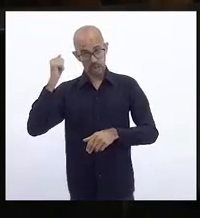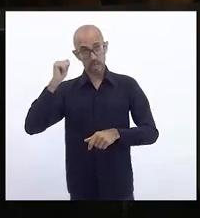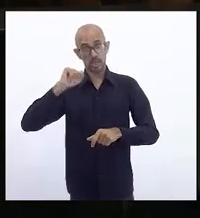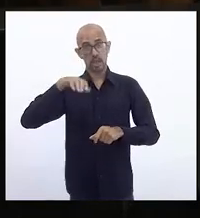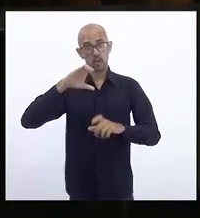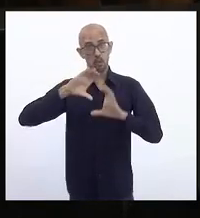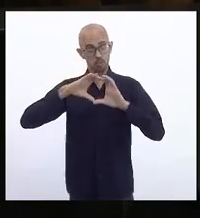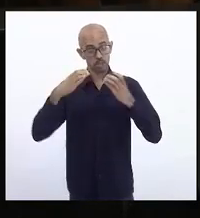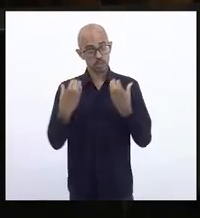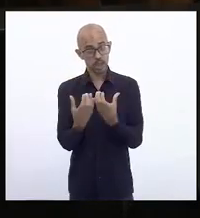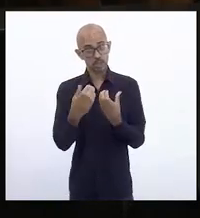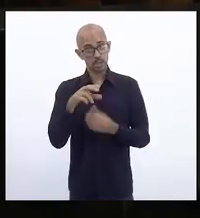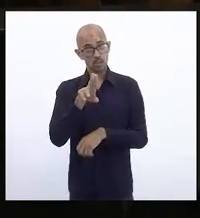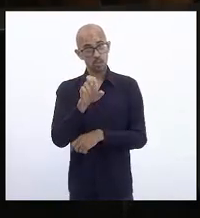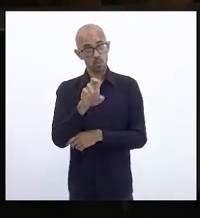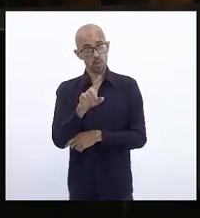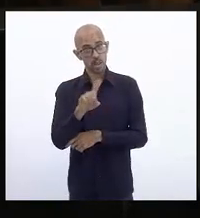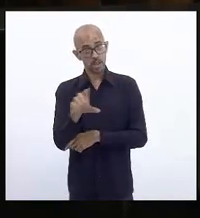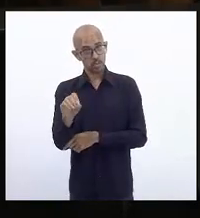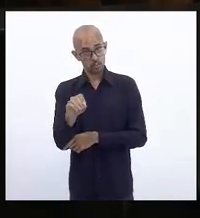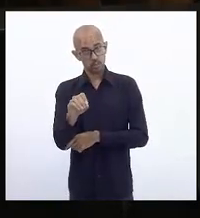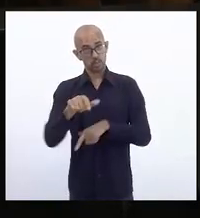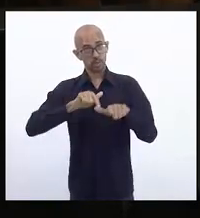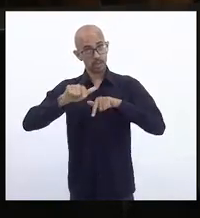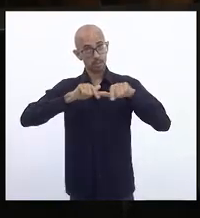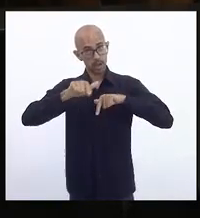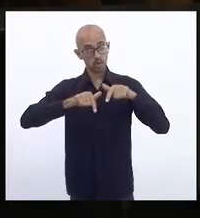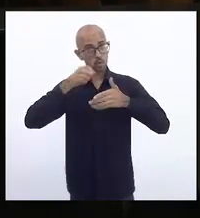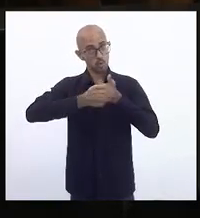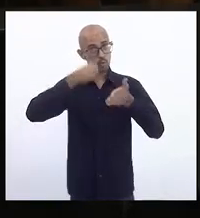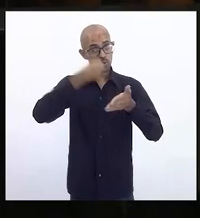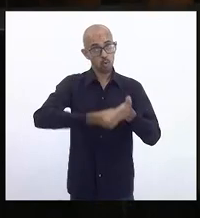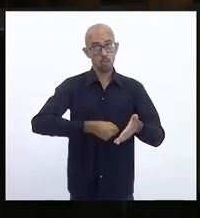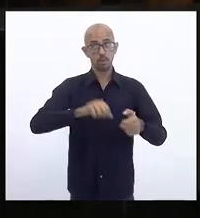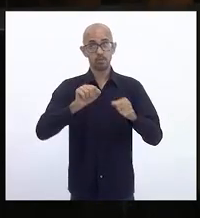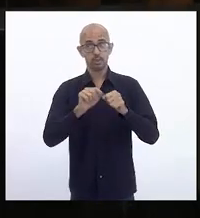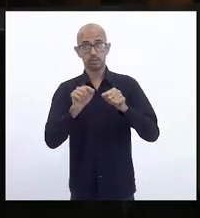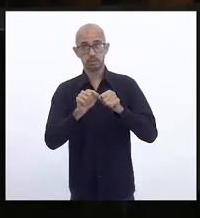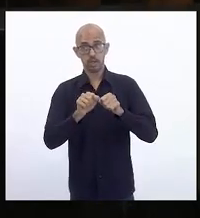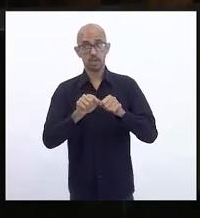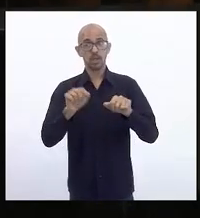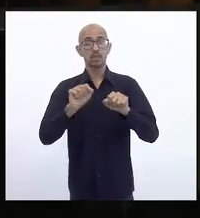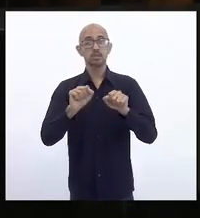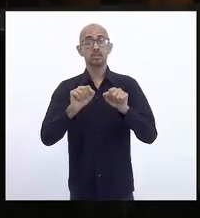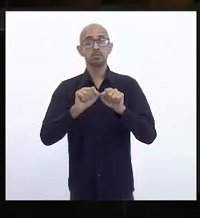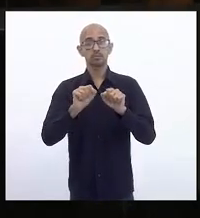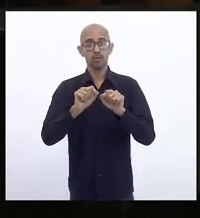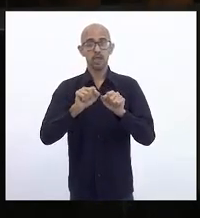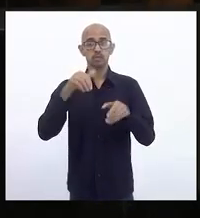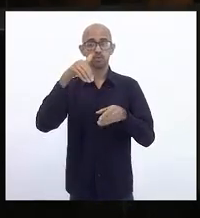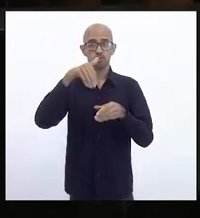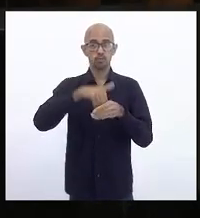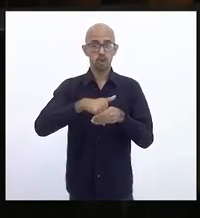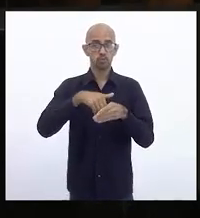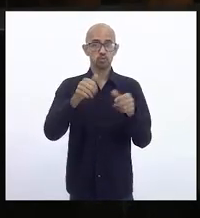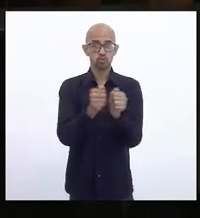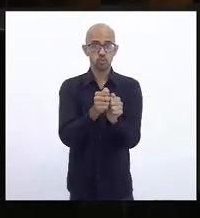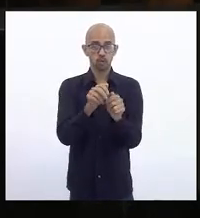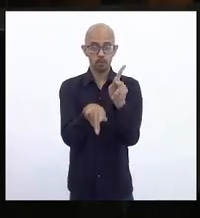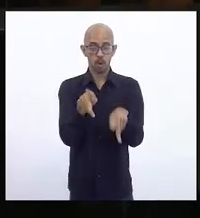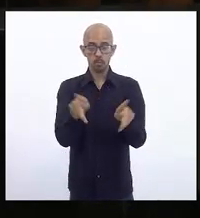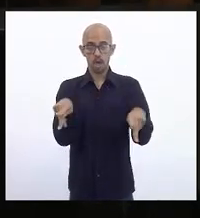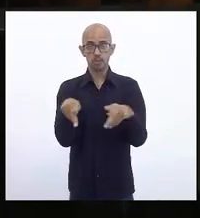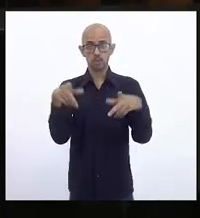UESO trabalhou para esse tema chegar até aqui. Sei do plebiscito que foi feito com a comunidade. Sei que o movimento estudantil